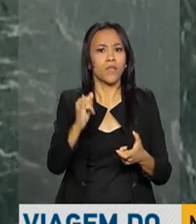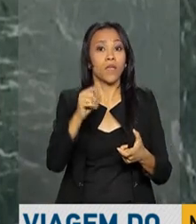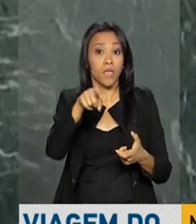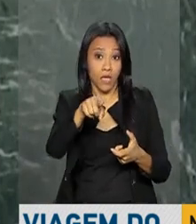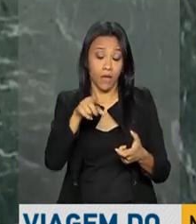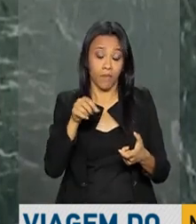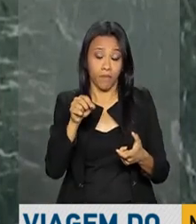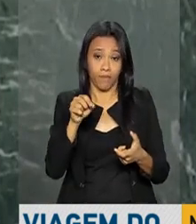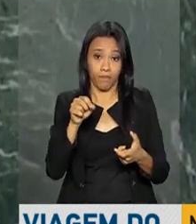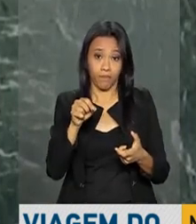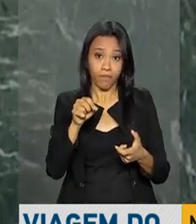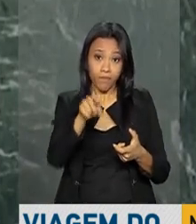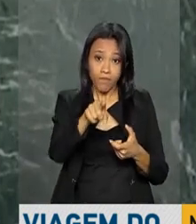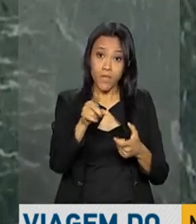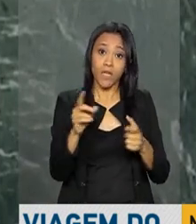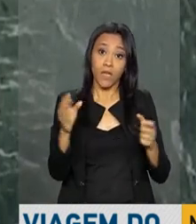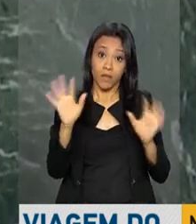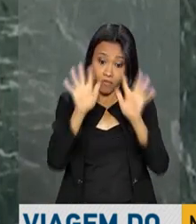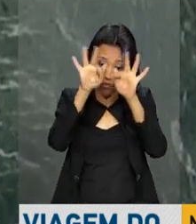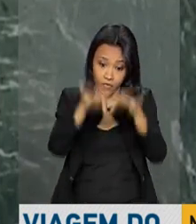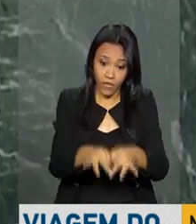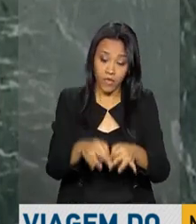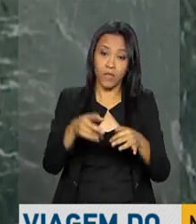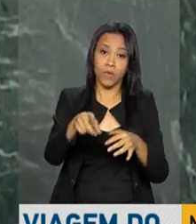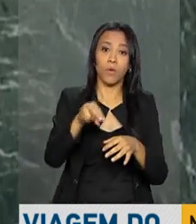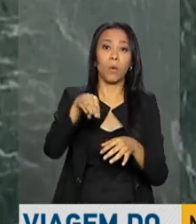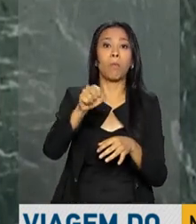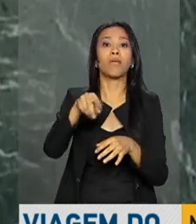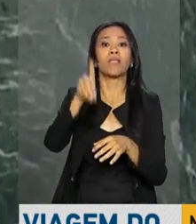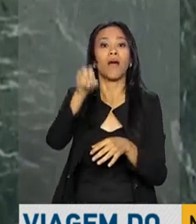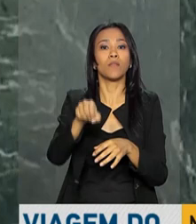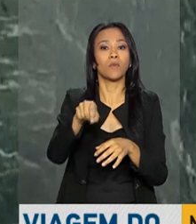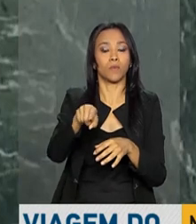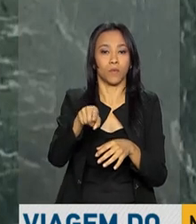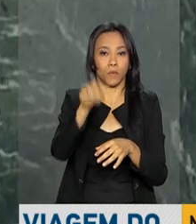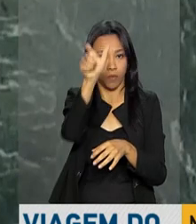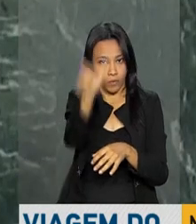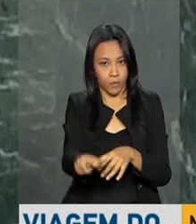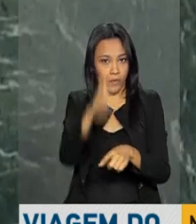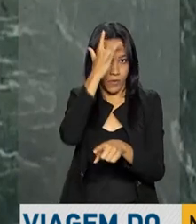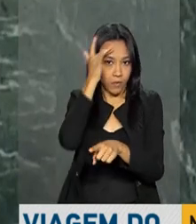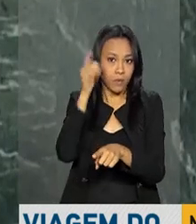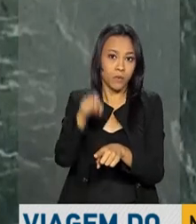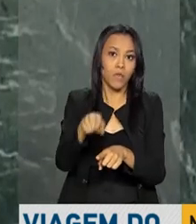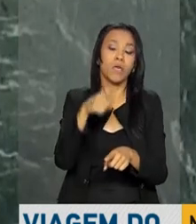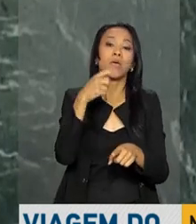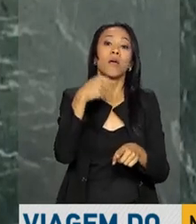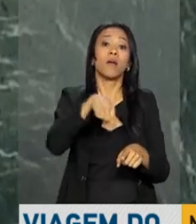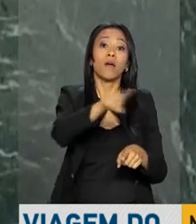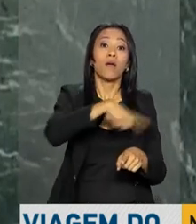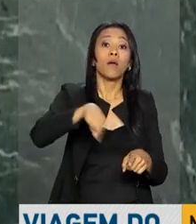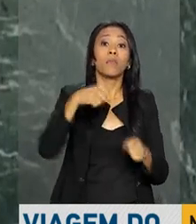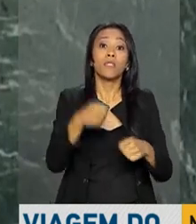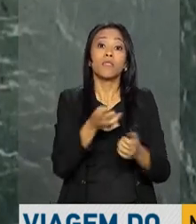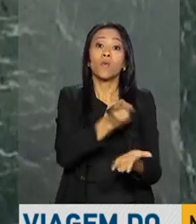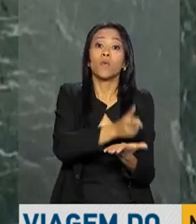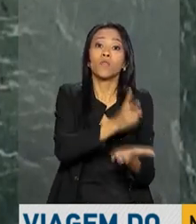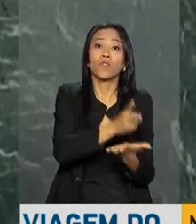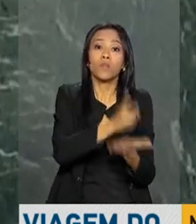que a MINUSTAH encerra seu mandato, a comunidade internacional deve manter o compromisso com o povo